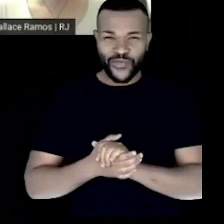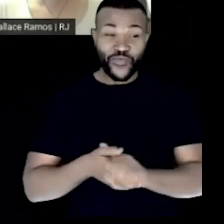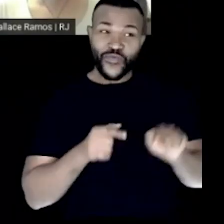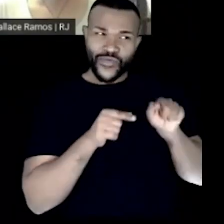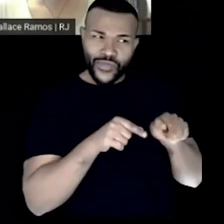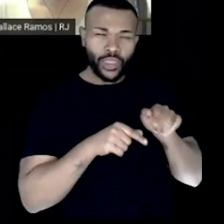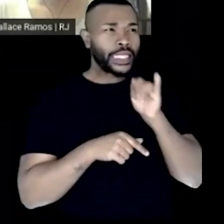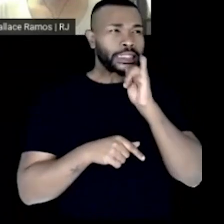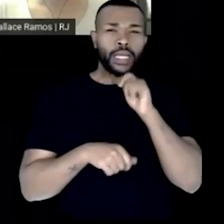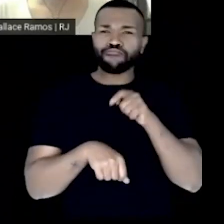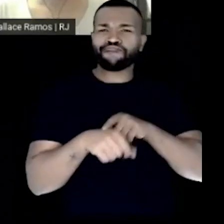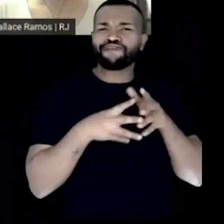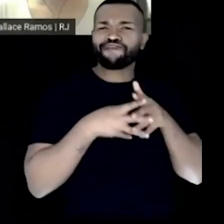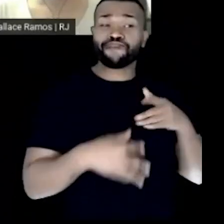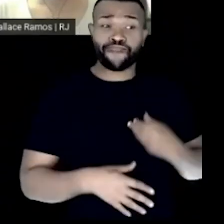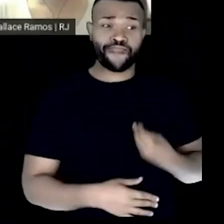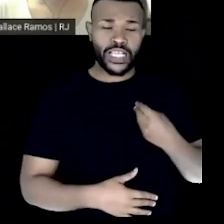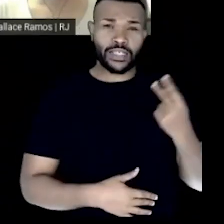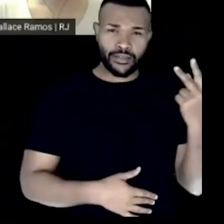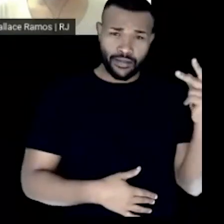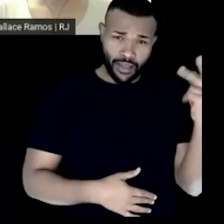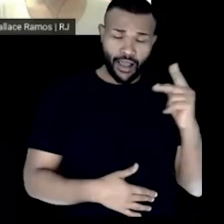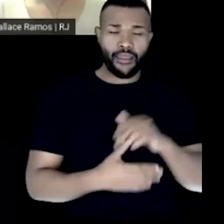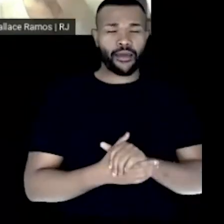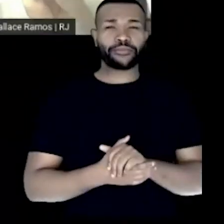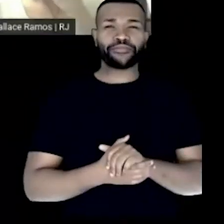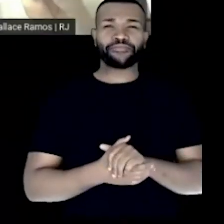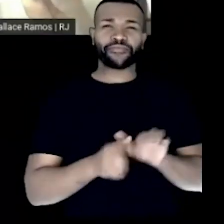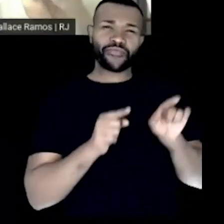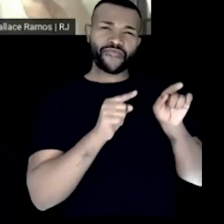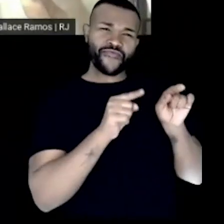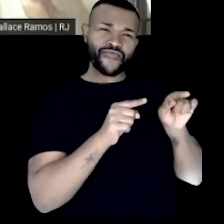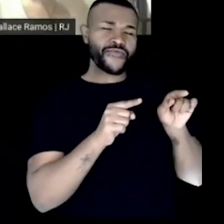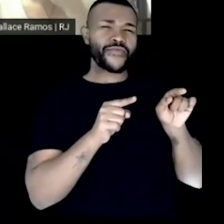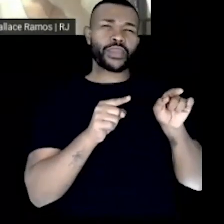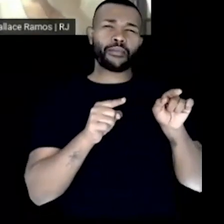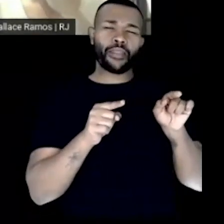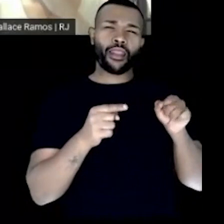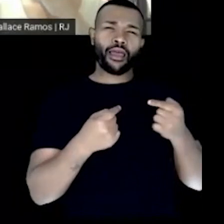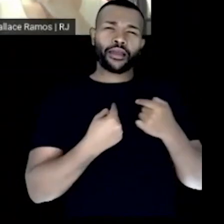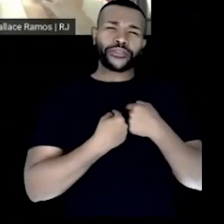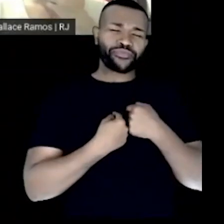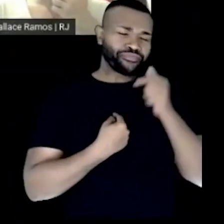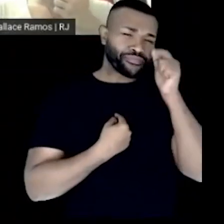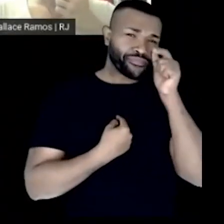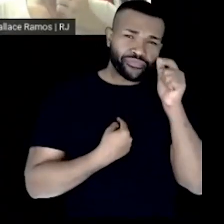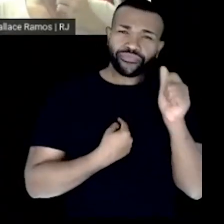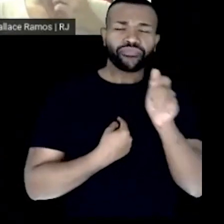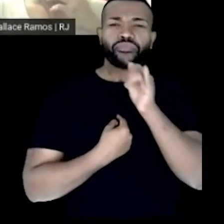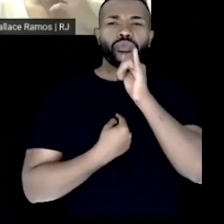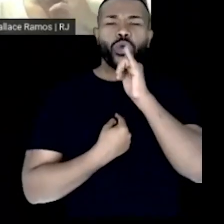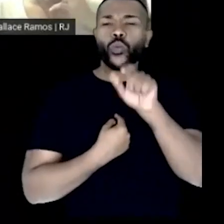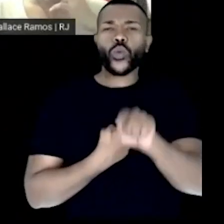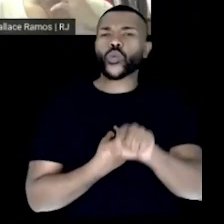ela ainda tá num momento confuso da vida dela, que ela, para mim, o que